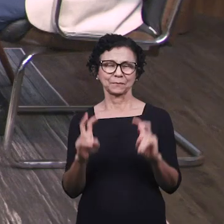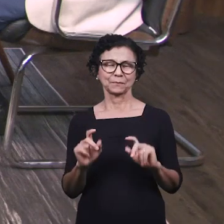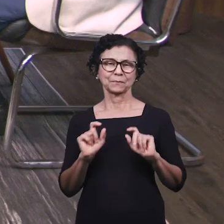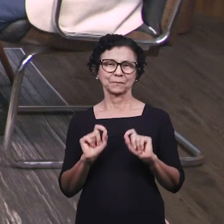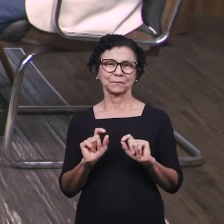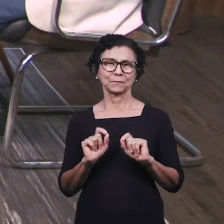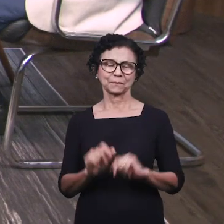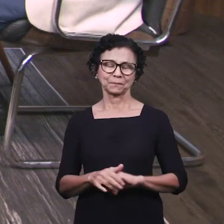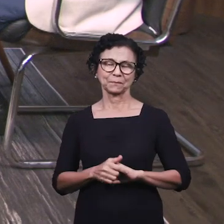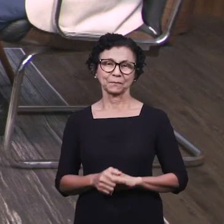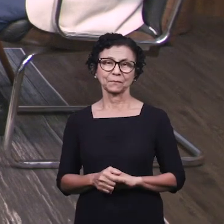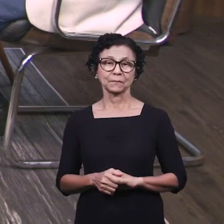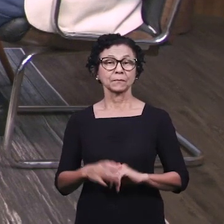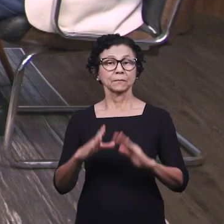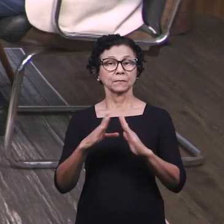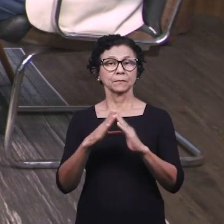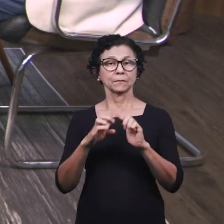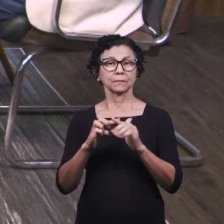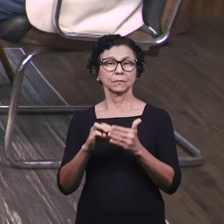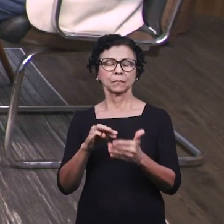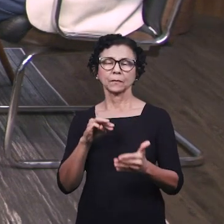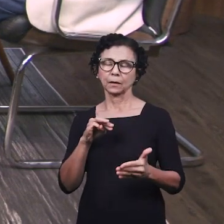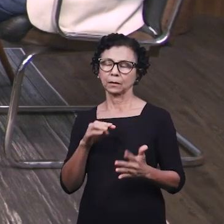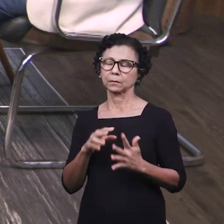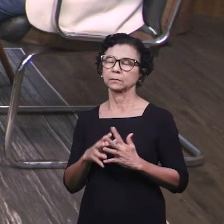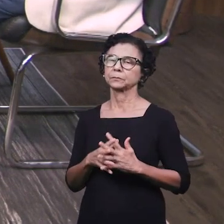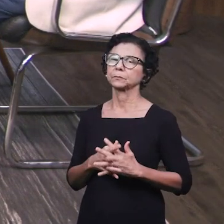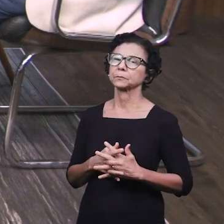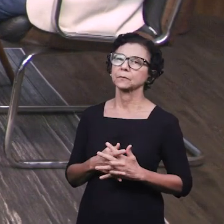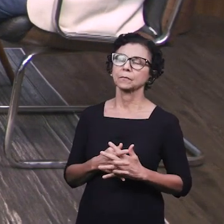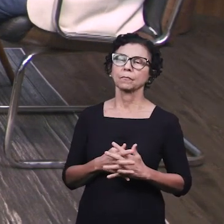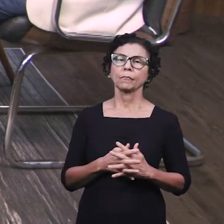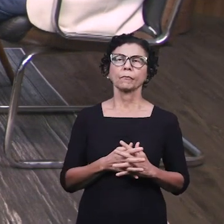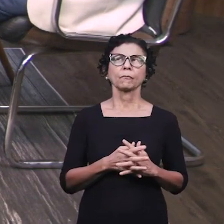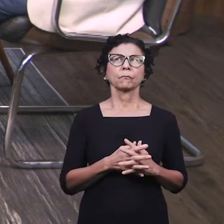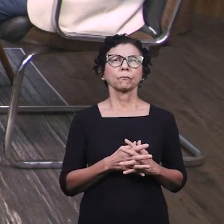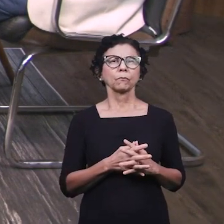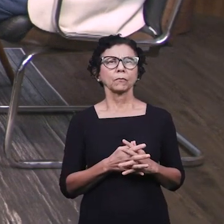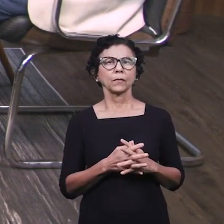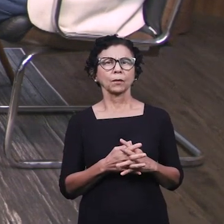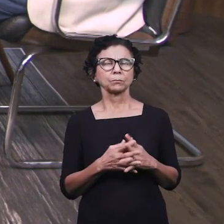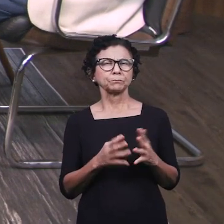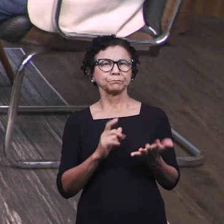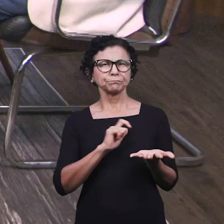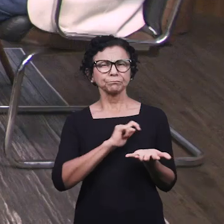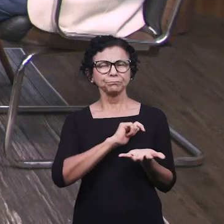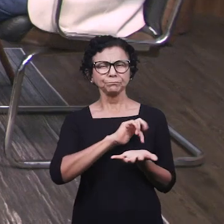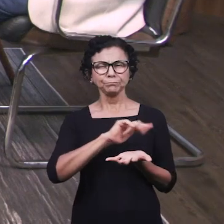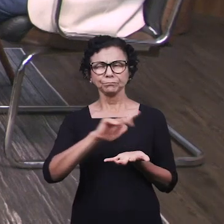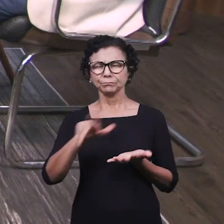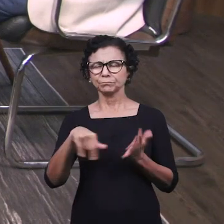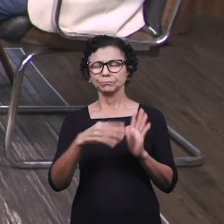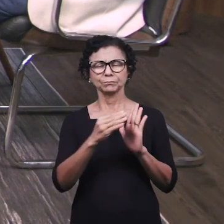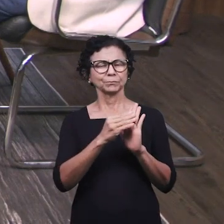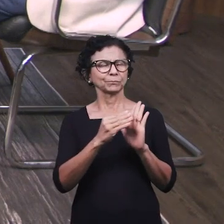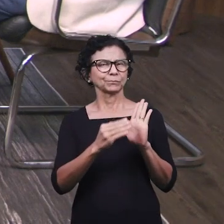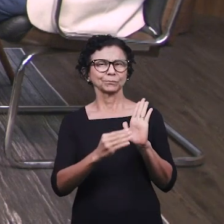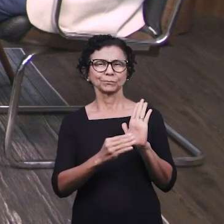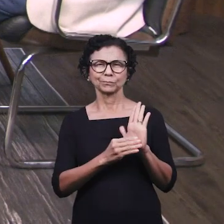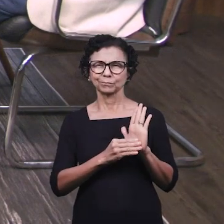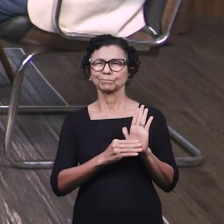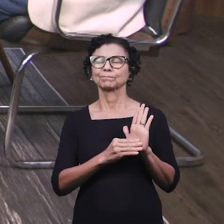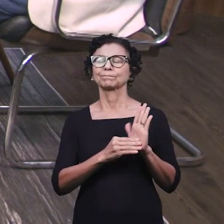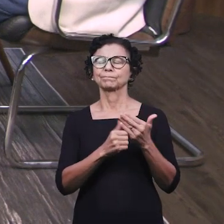dizer a você o seguinte: a Igreja Cristã Maranata, além desse conteúdo, produz diversos outros conteúdos, é uma